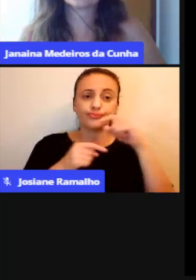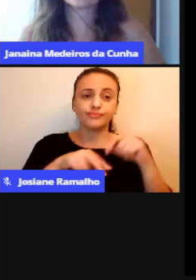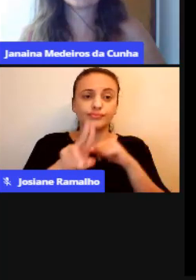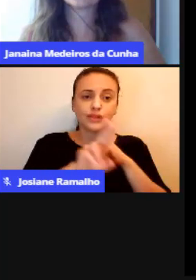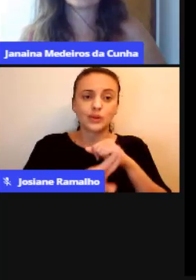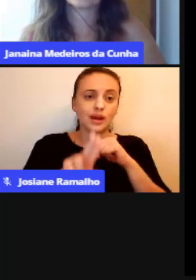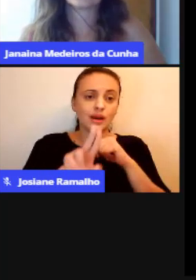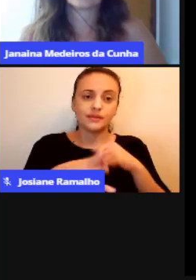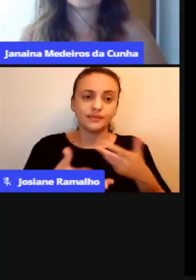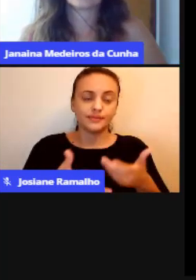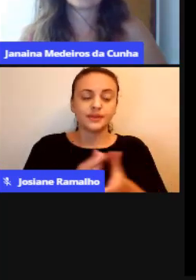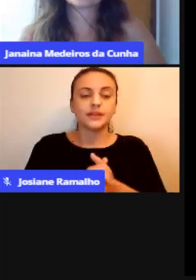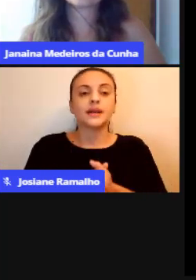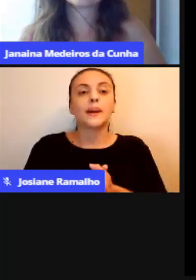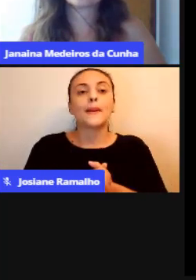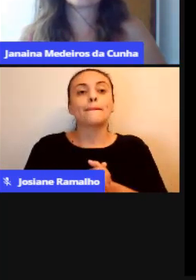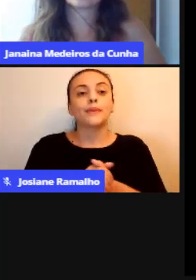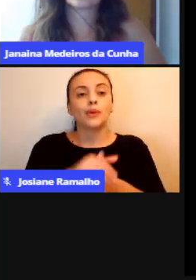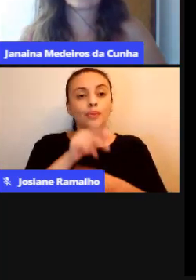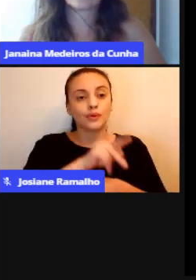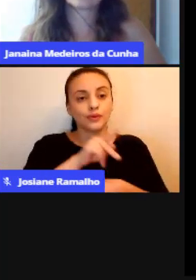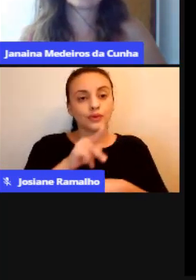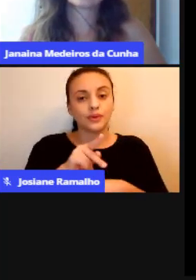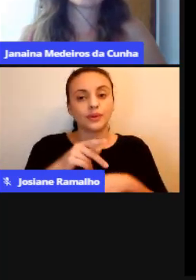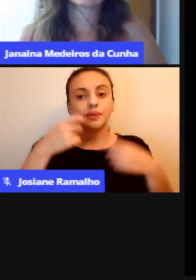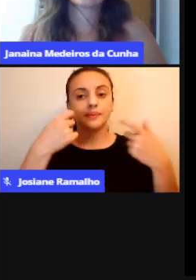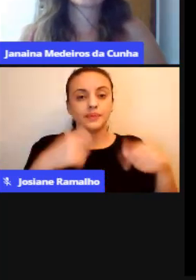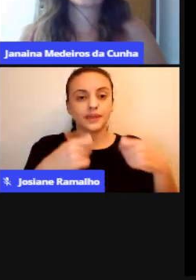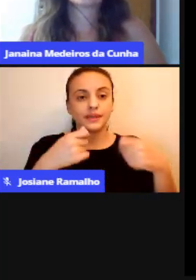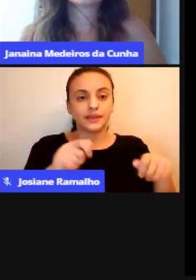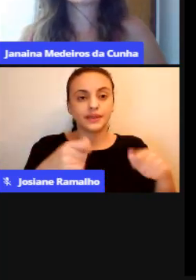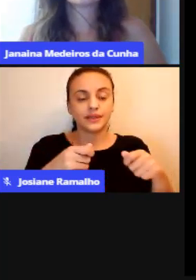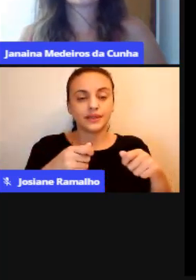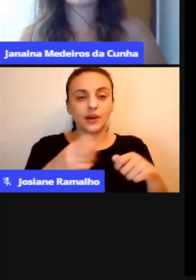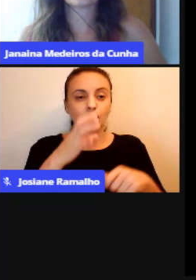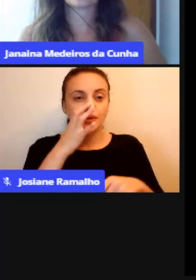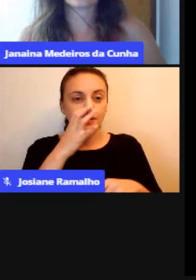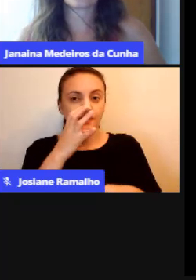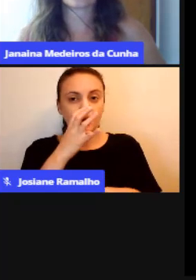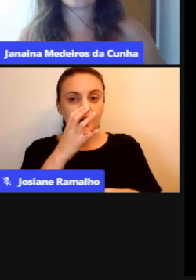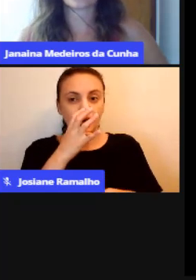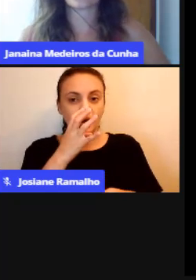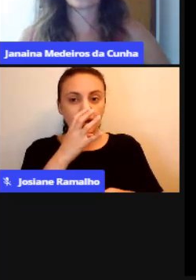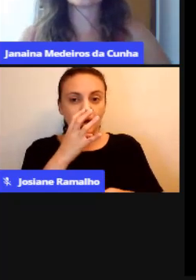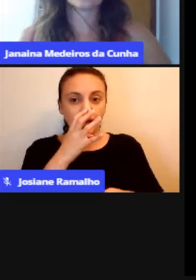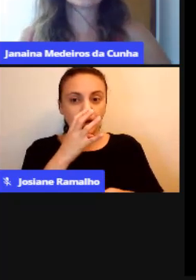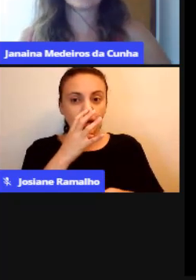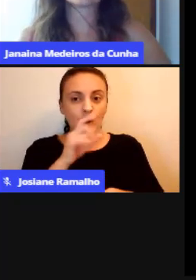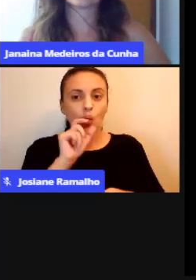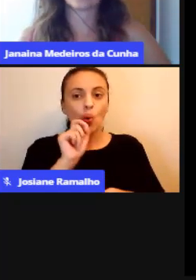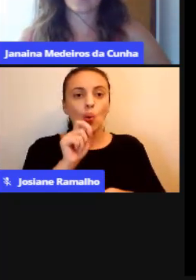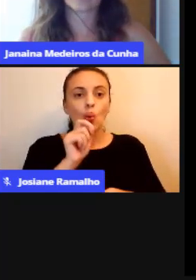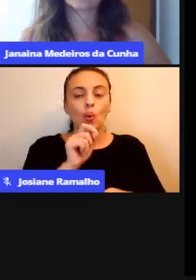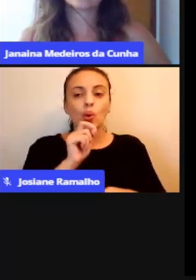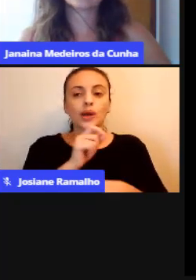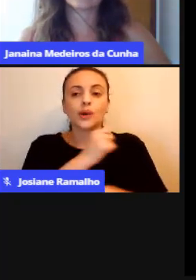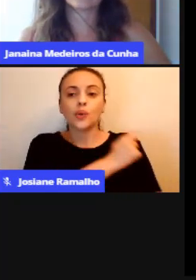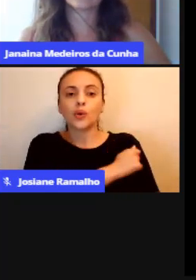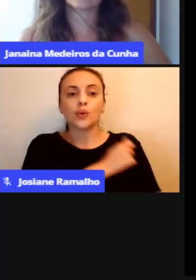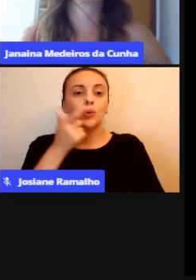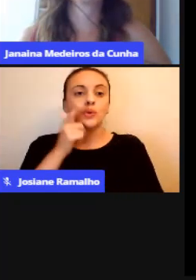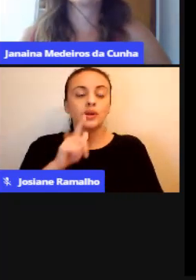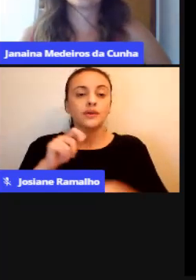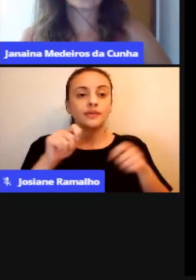professor tem que realmente verificar o que esse aluno consegue estar fazendo agora,